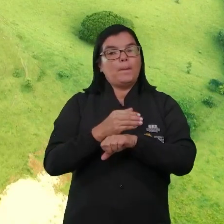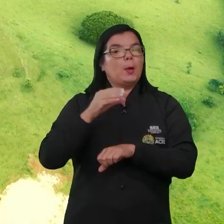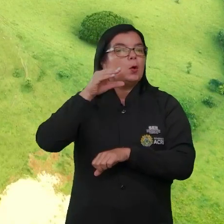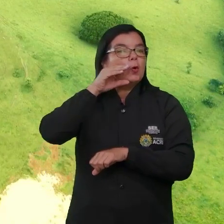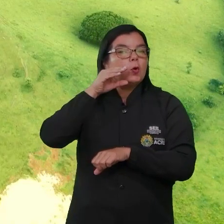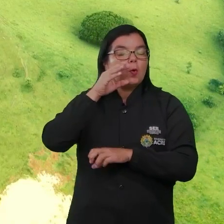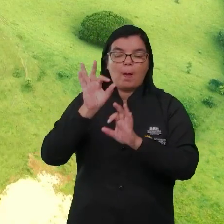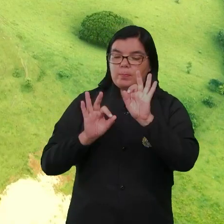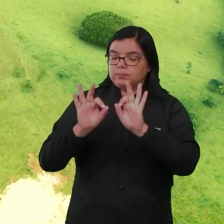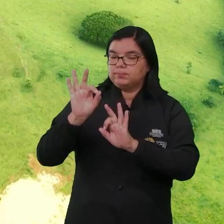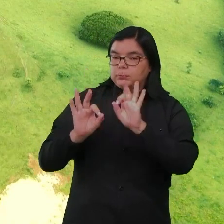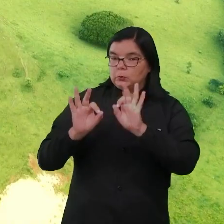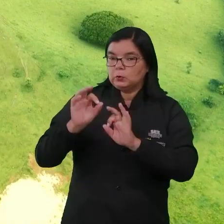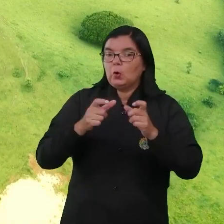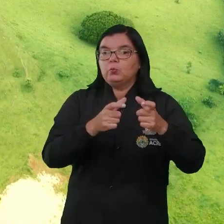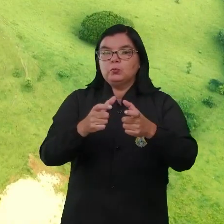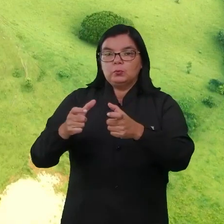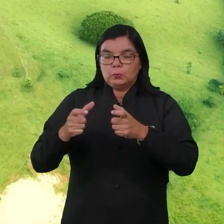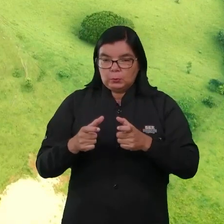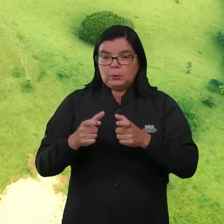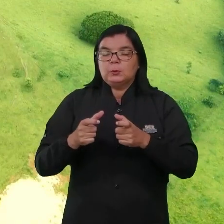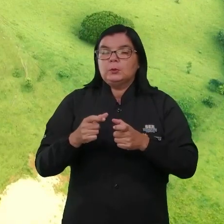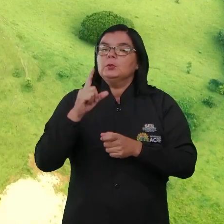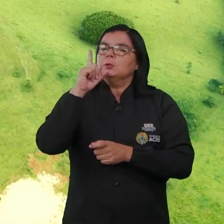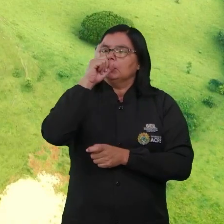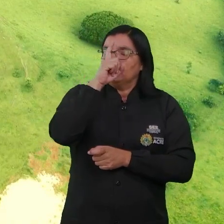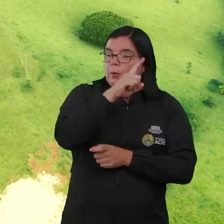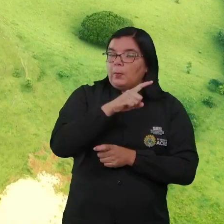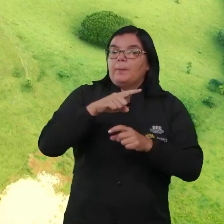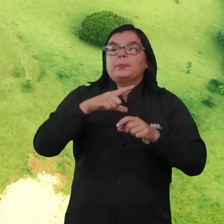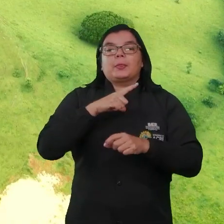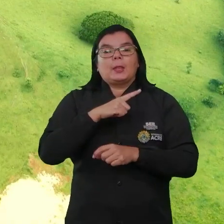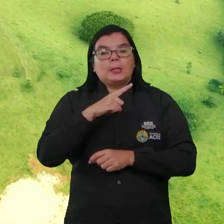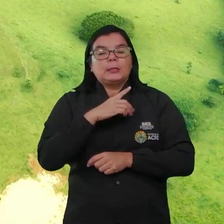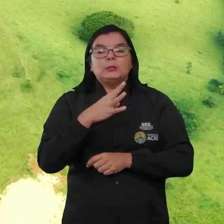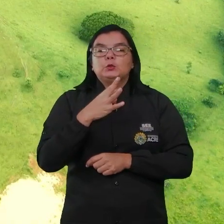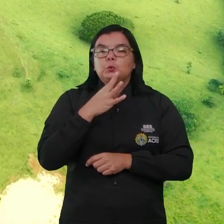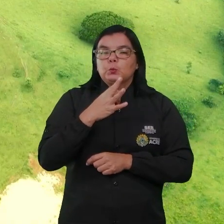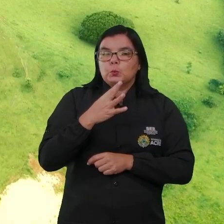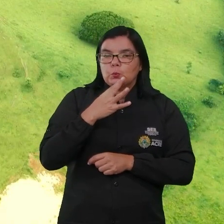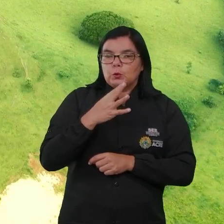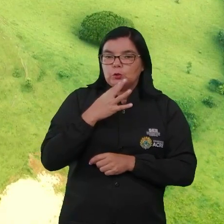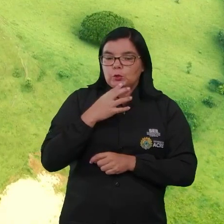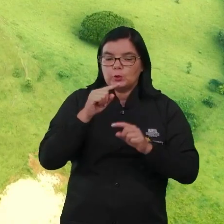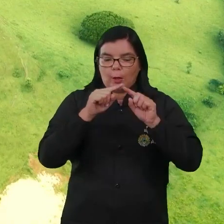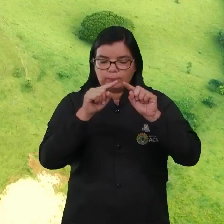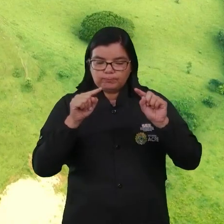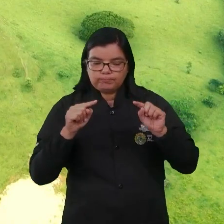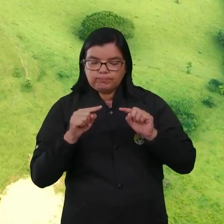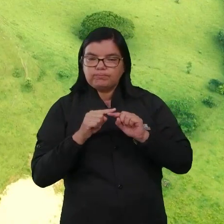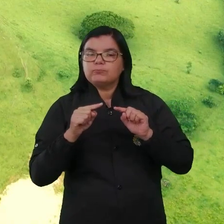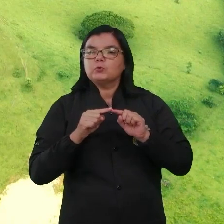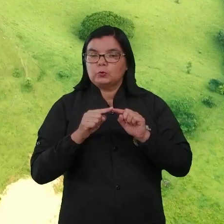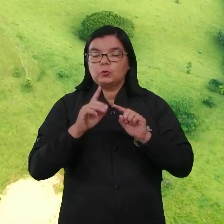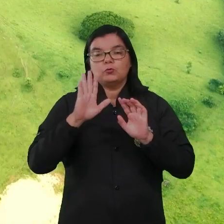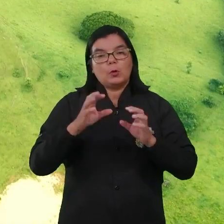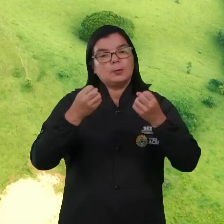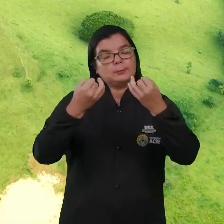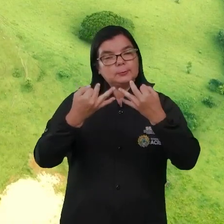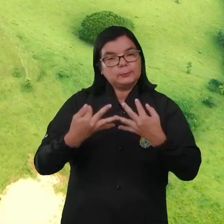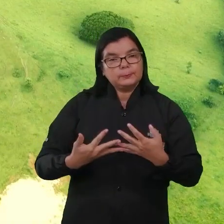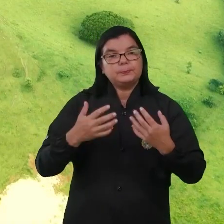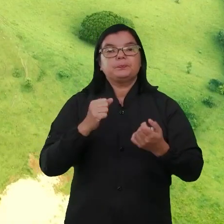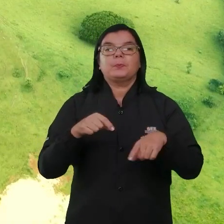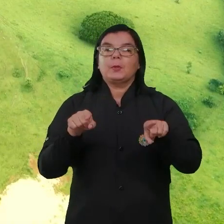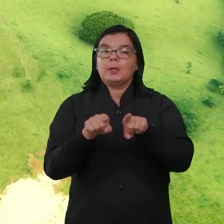planejavam seus assentamentos de forma complexa, possuíam conhecimento das formas geométricas, conforme eu já mencionei,